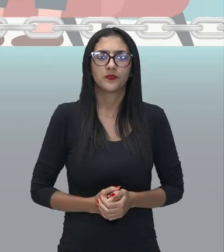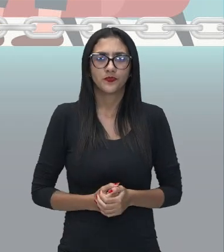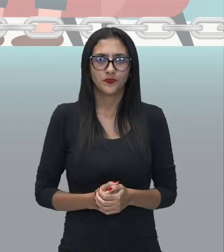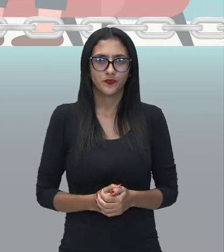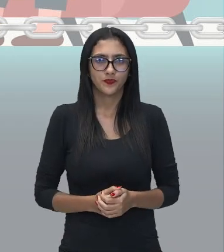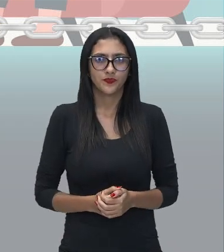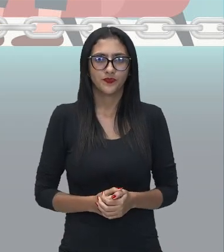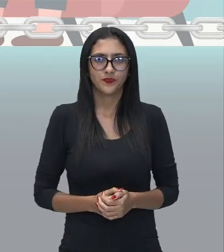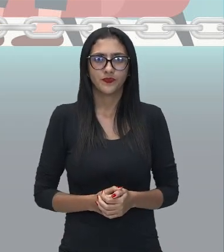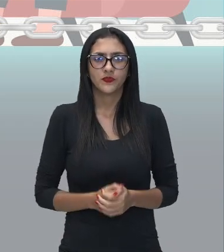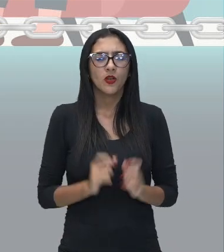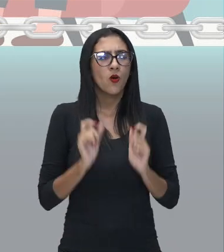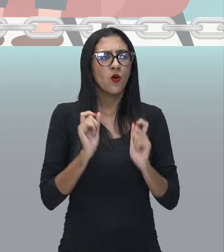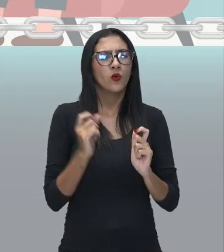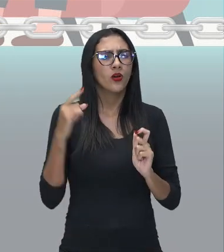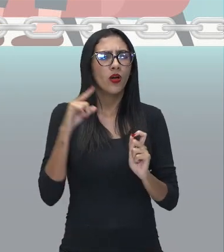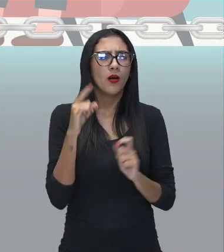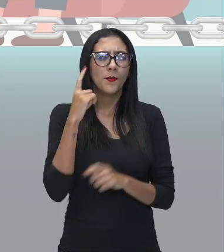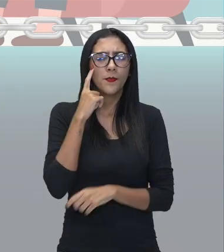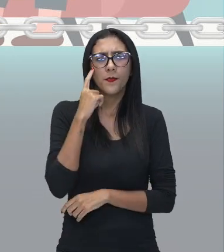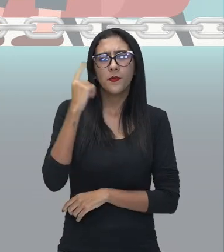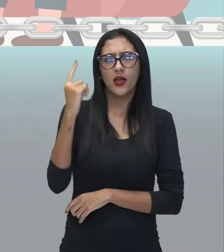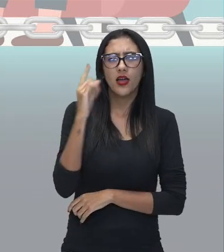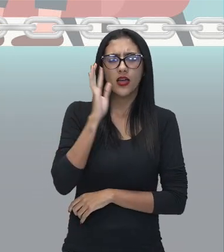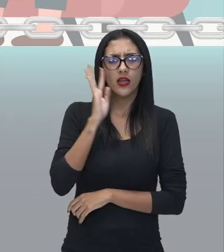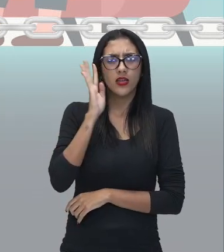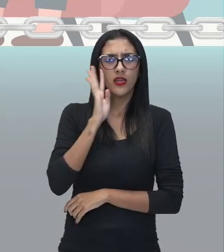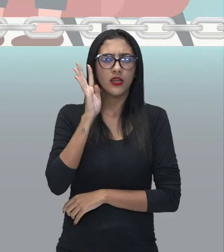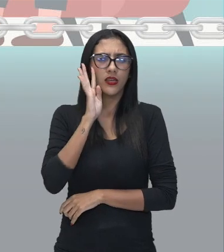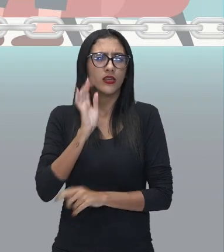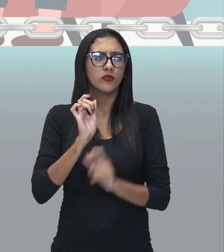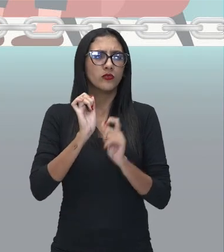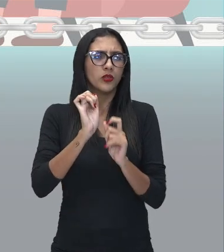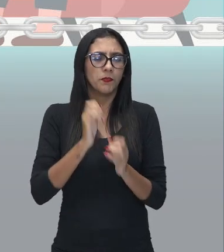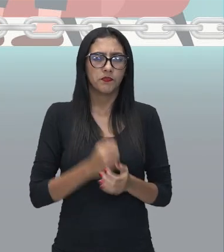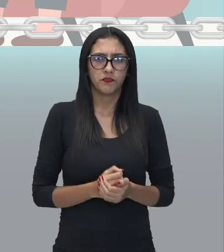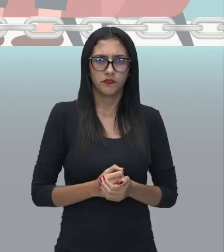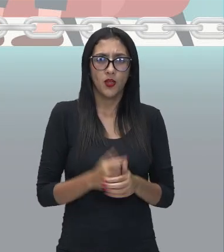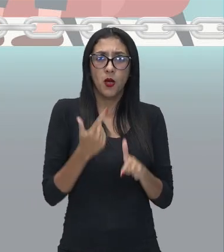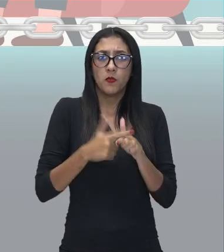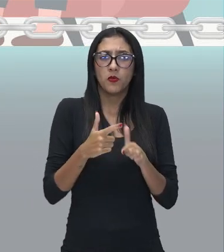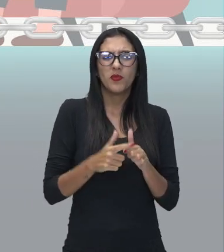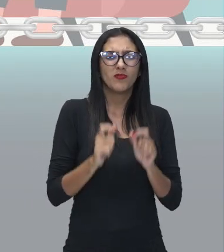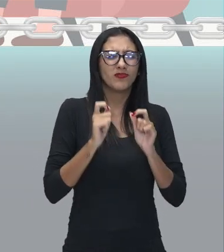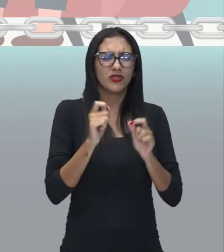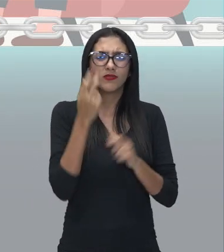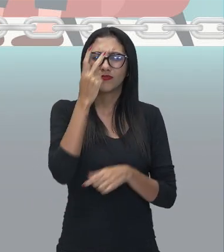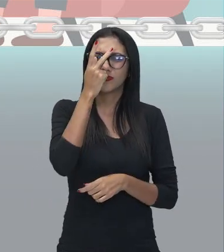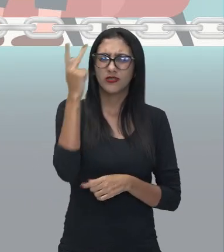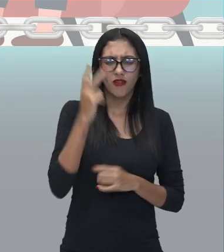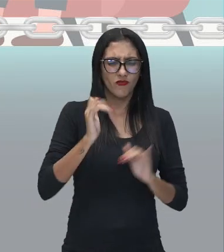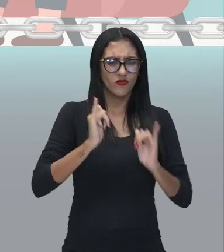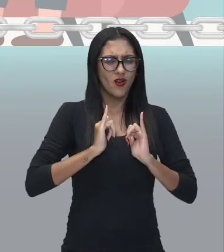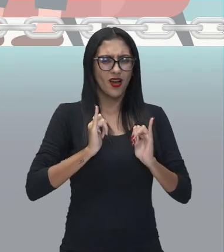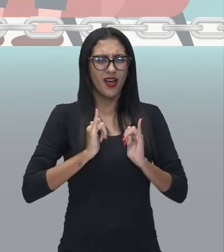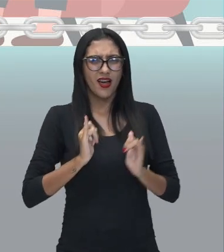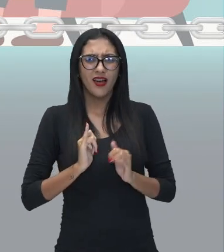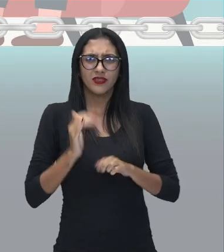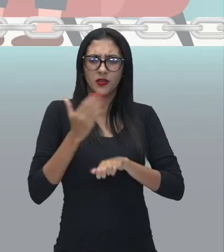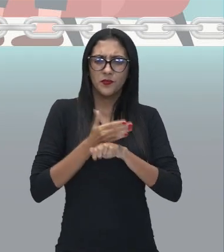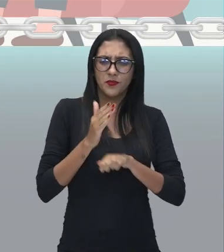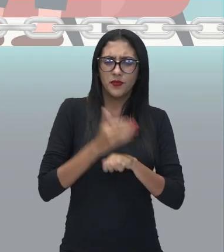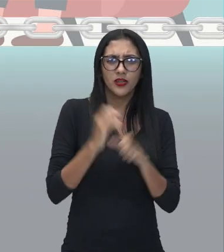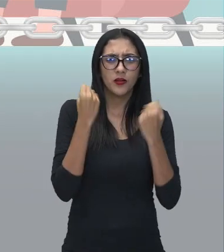vocês pensam a respeito do impacto que o sedentarismo pode ocasionar para a sua saúde e para a